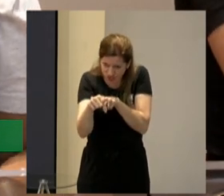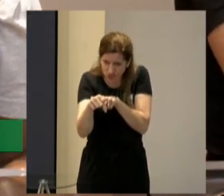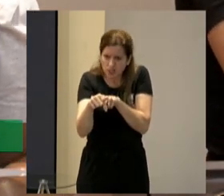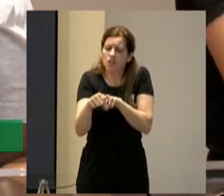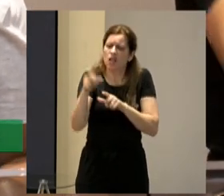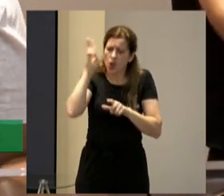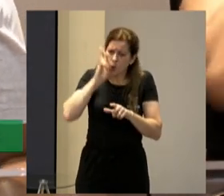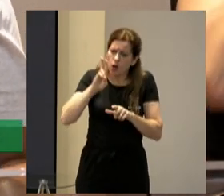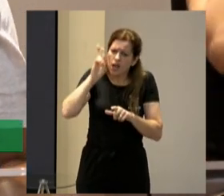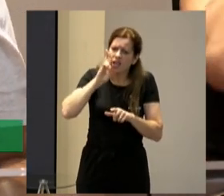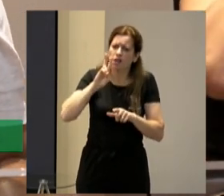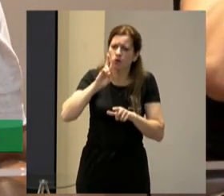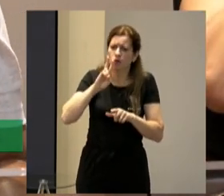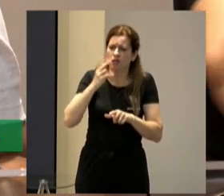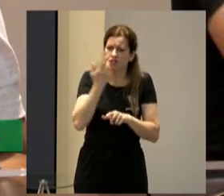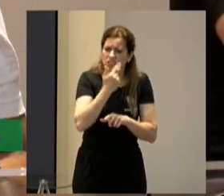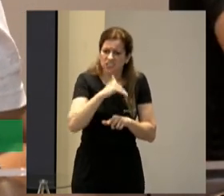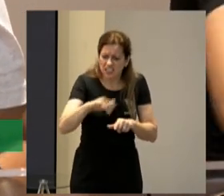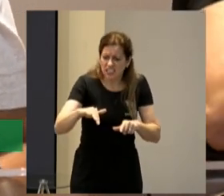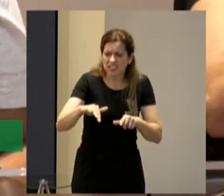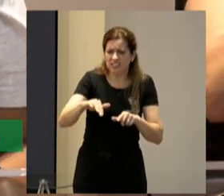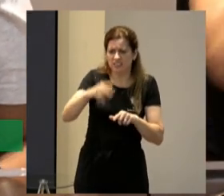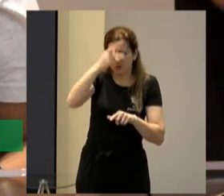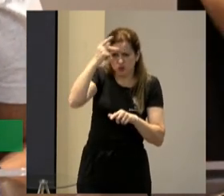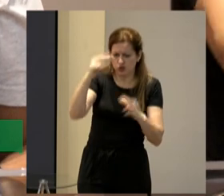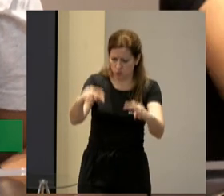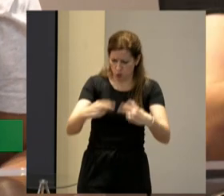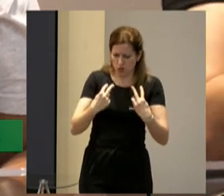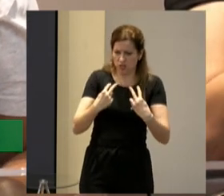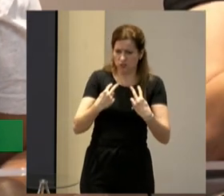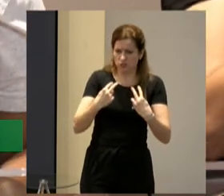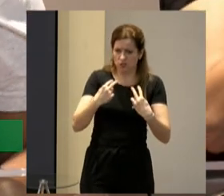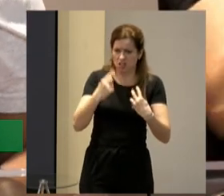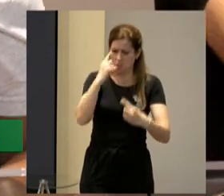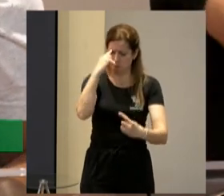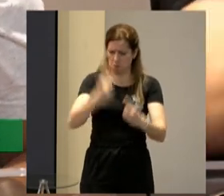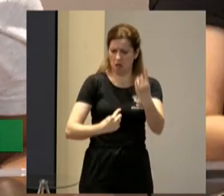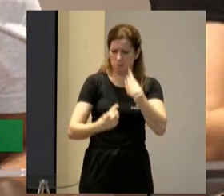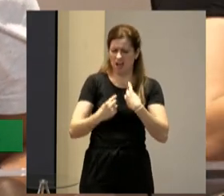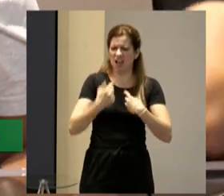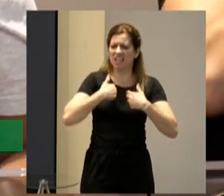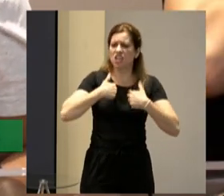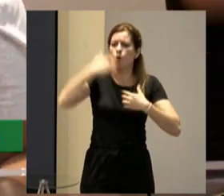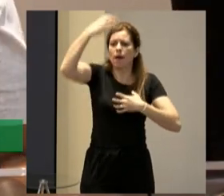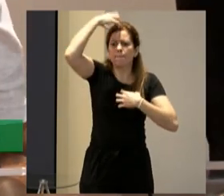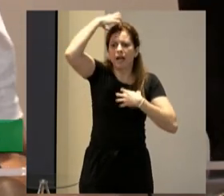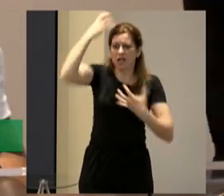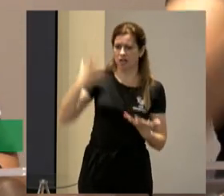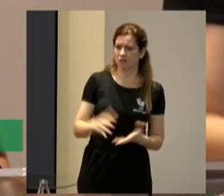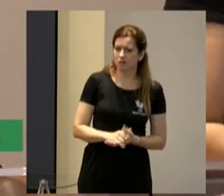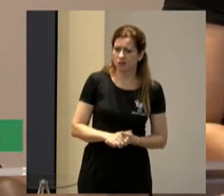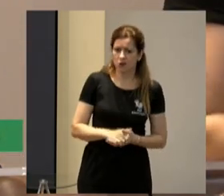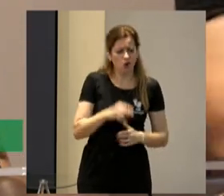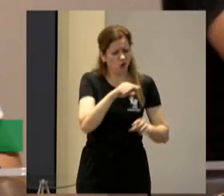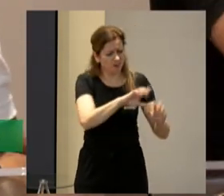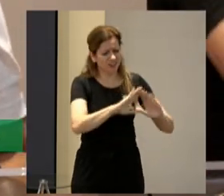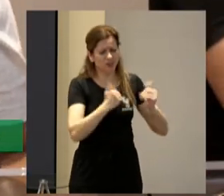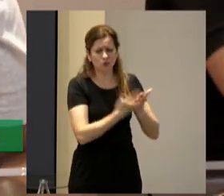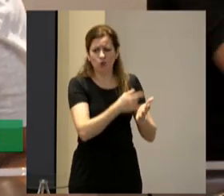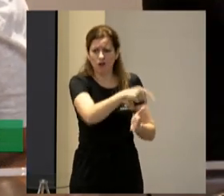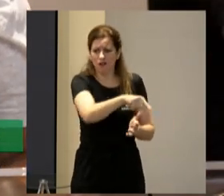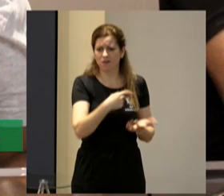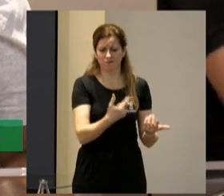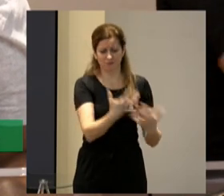eu consigo ainda tocar crianças, em 2025, dizendo em casa que foram chamadas de macaca na escola.